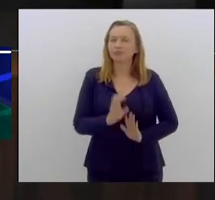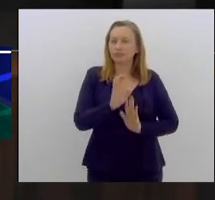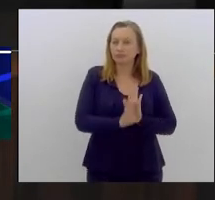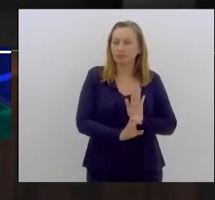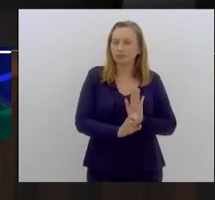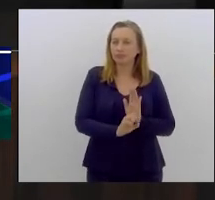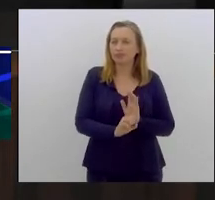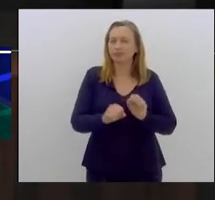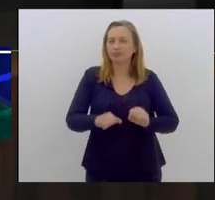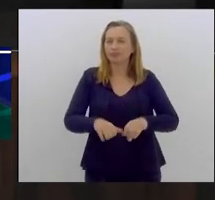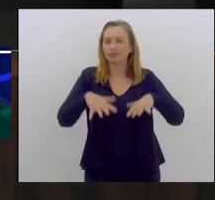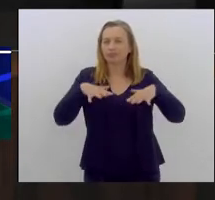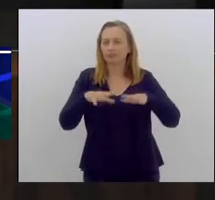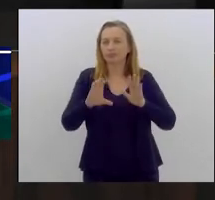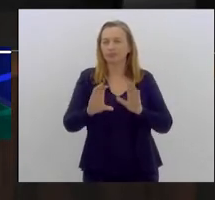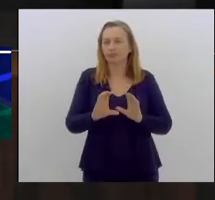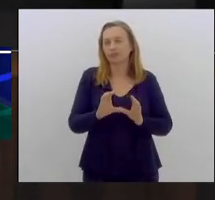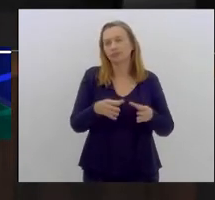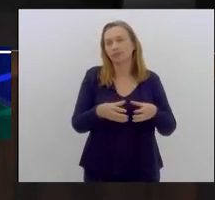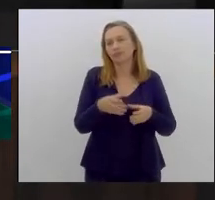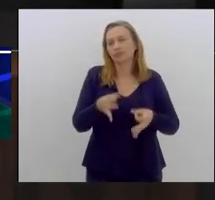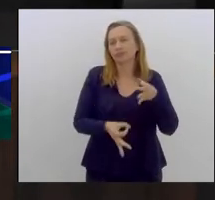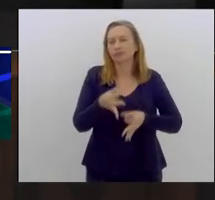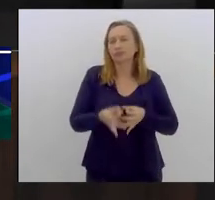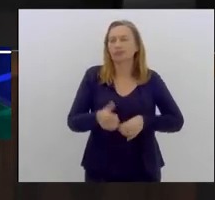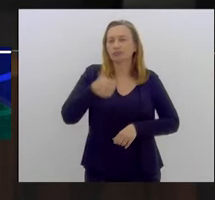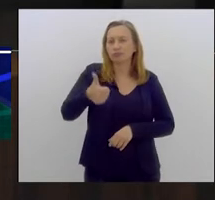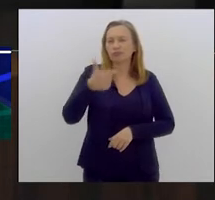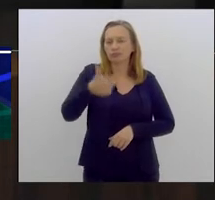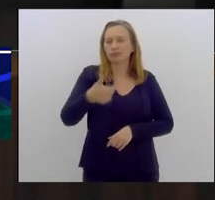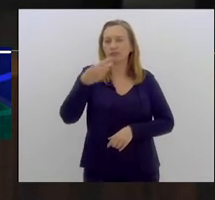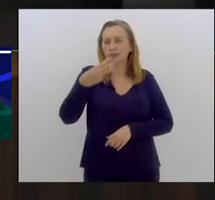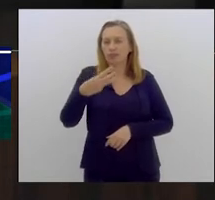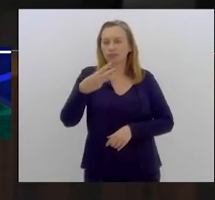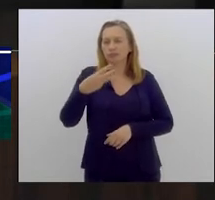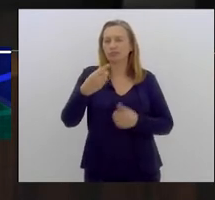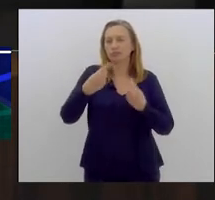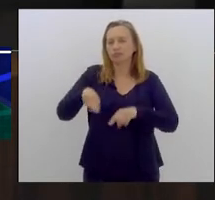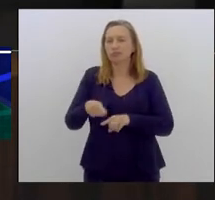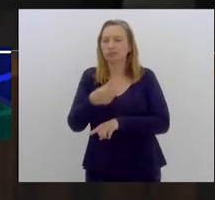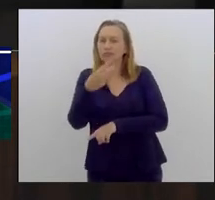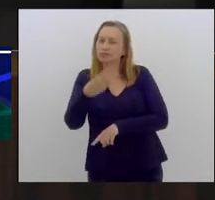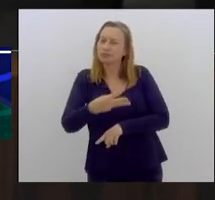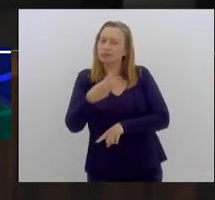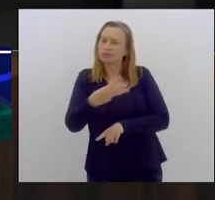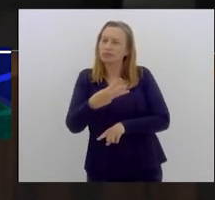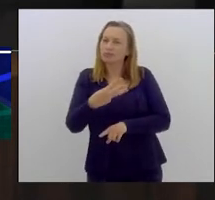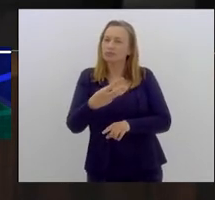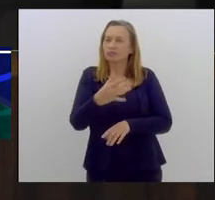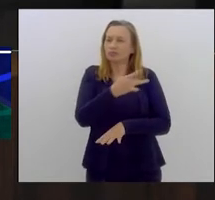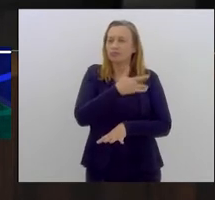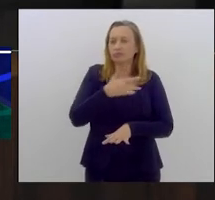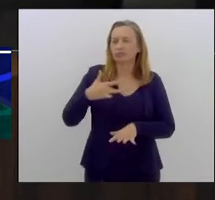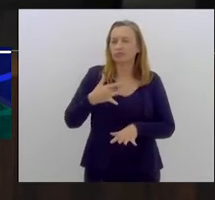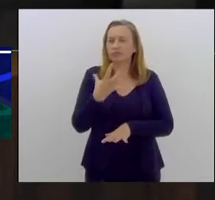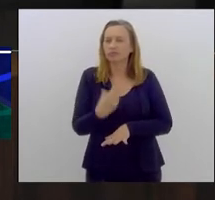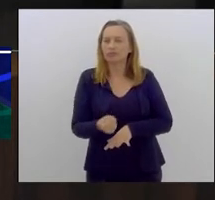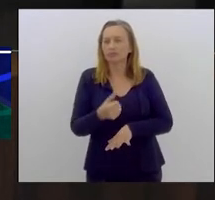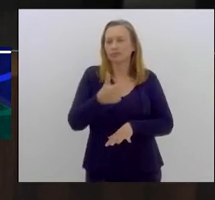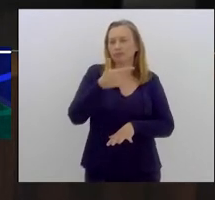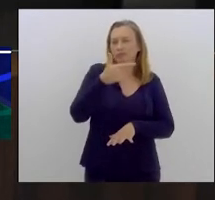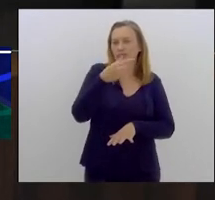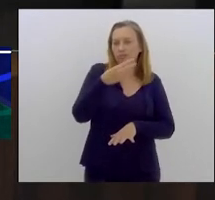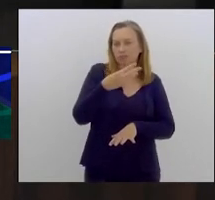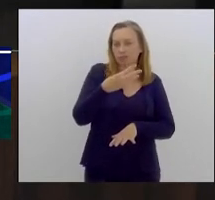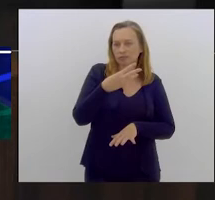plenário da Comissão de Constituição e Justiça, favorável à número 1, 2, contrário à emenda 3. De saúde, favorável às emendas 1, 2 e contrário